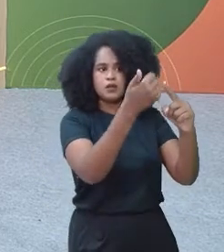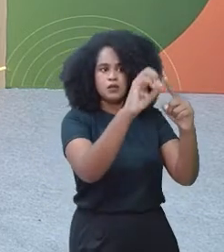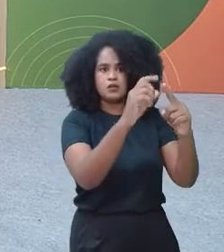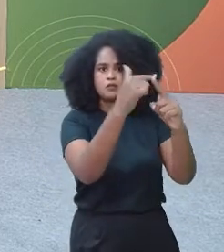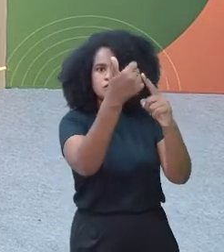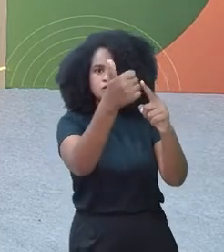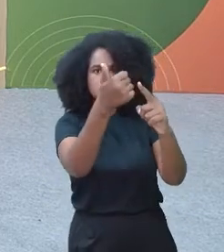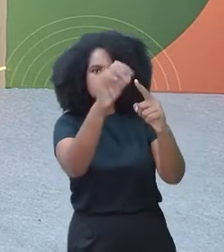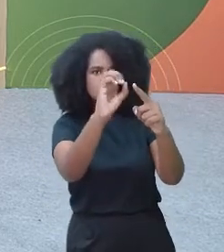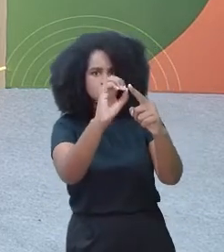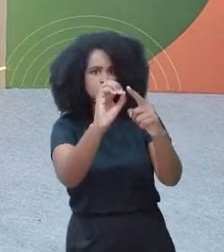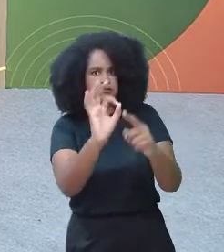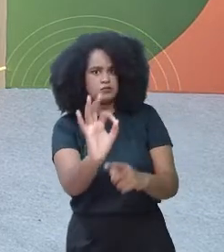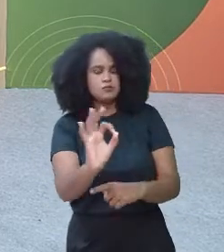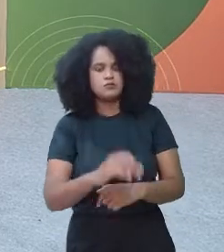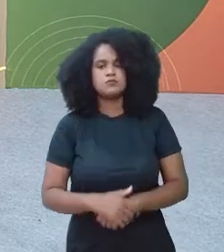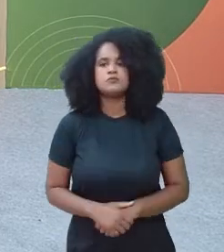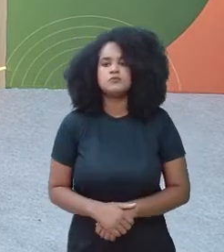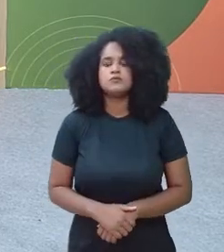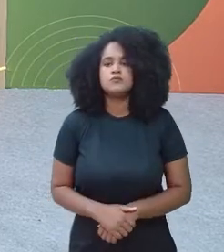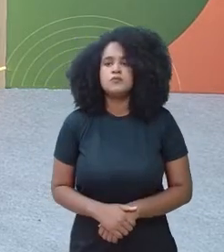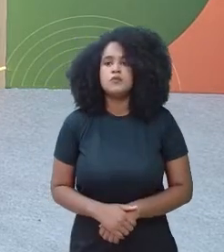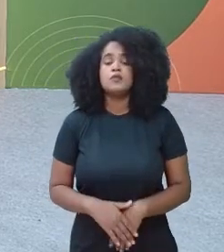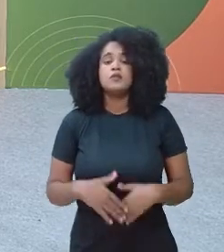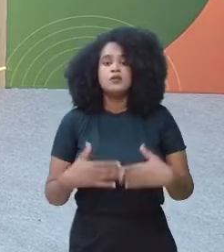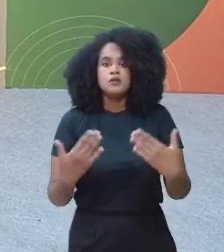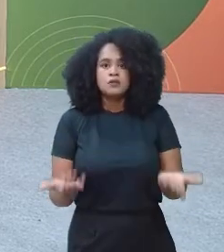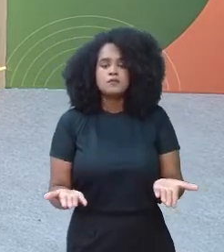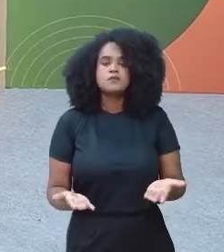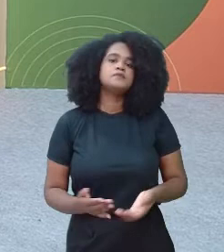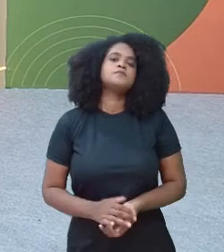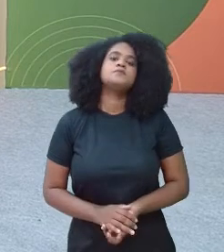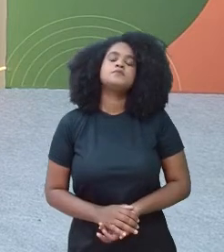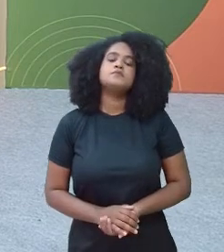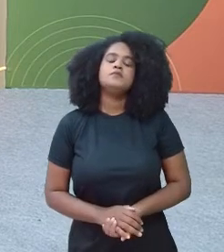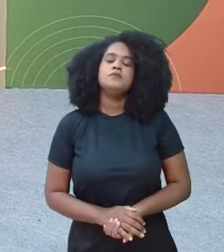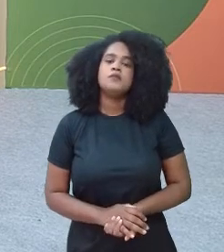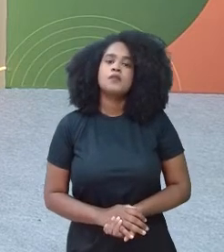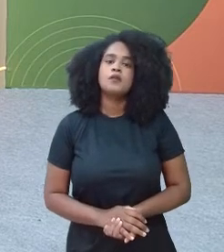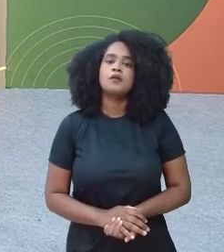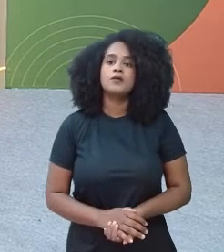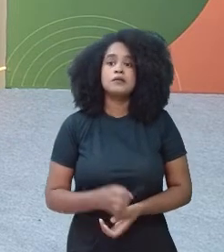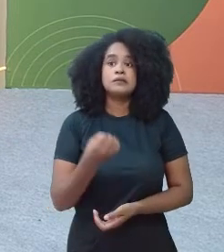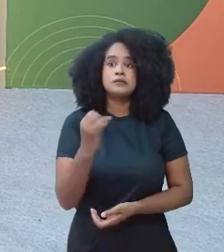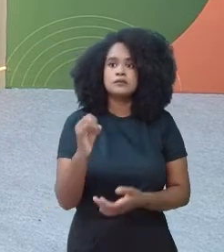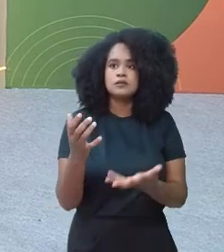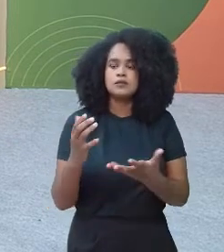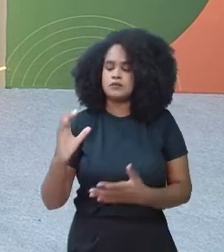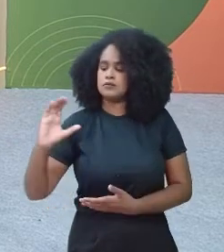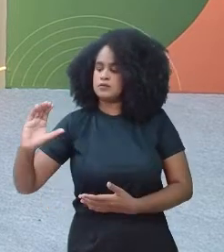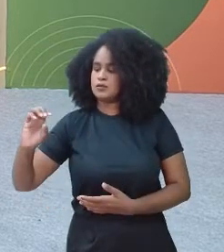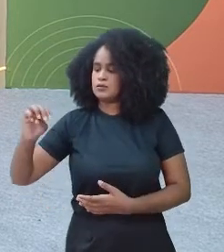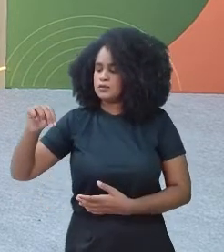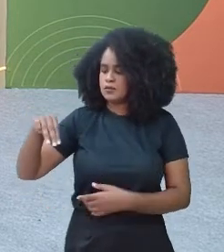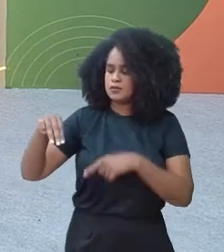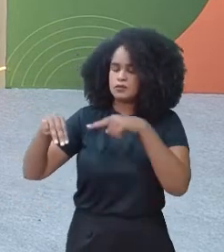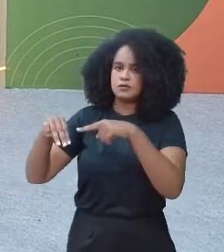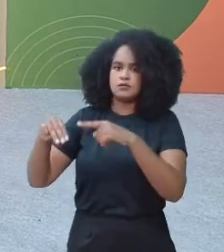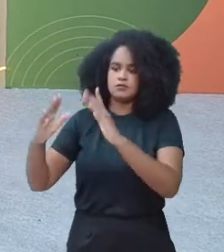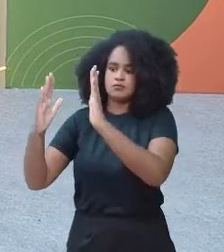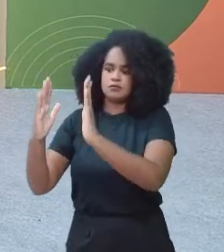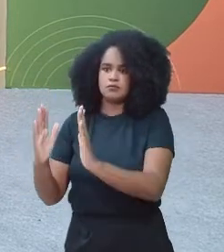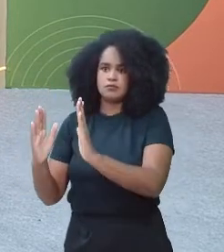3 vezes nessa multiplicação. Assim como, se a gente quiser sair do centímetro, né, uma conversão muito comum de